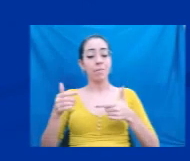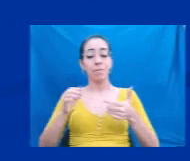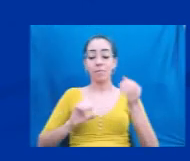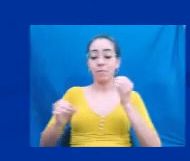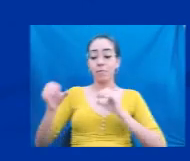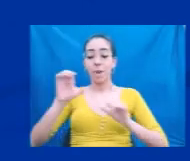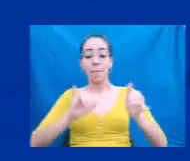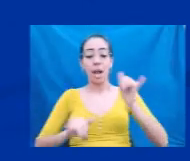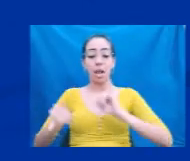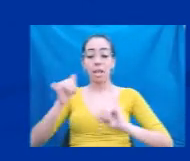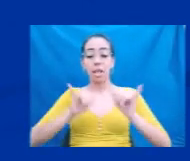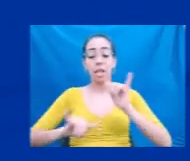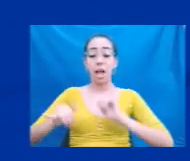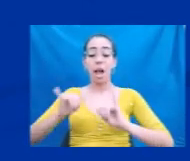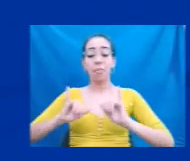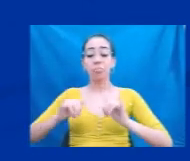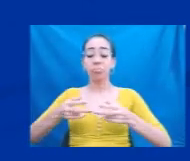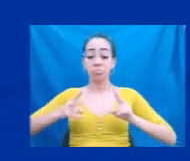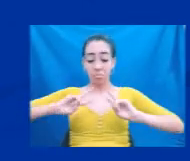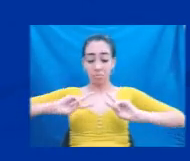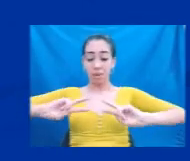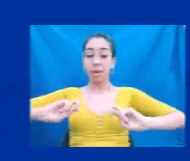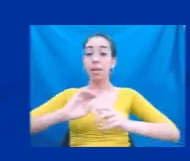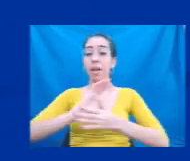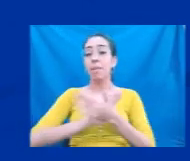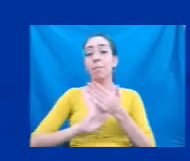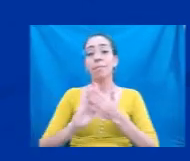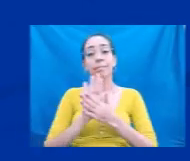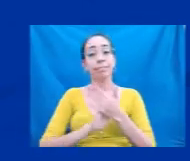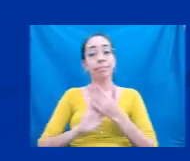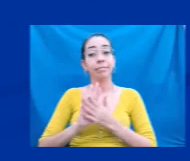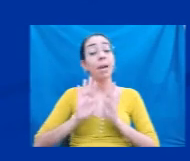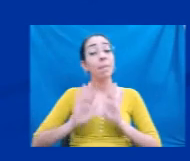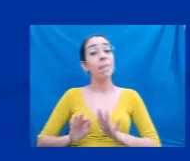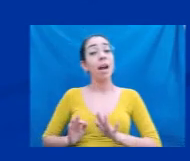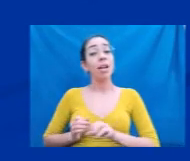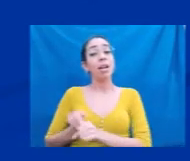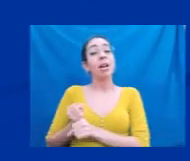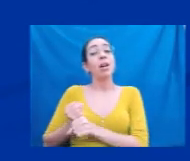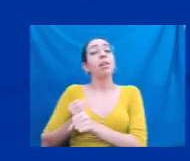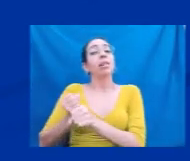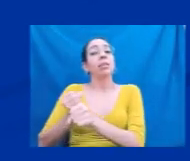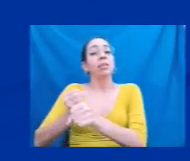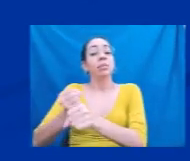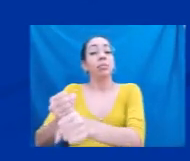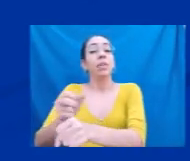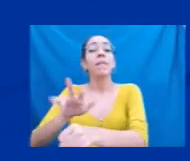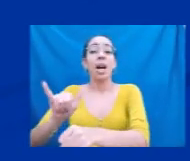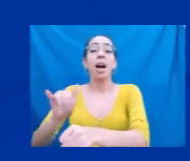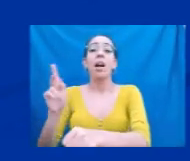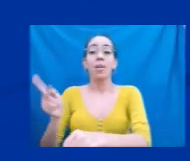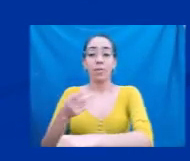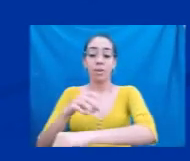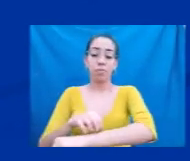os efeitos daquele produto. E mais à frente a pessoa pode estar desenvolvendo um tumor, porque teve contato com aquela substância química ali